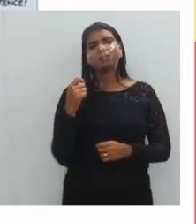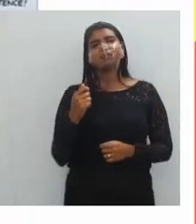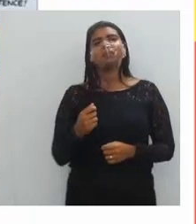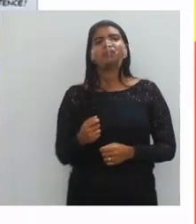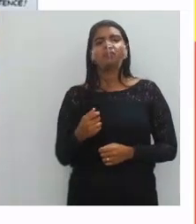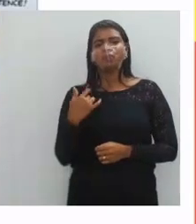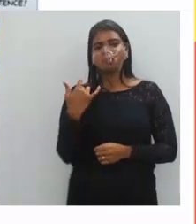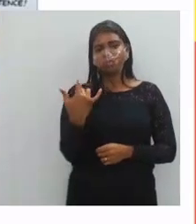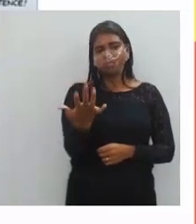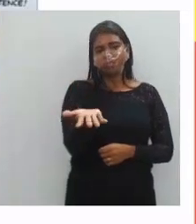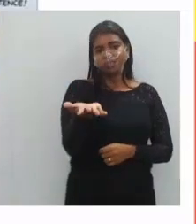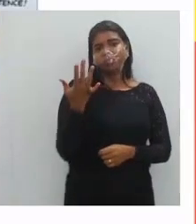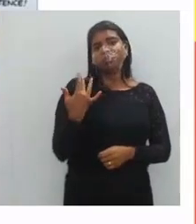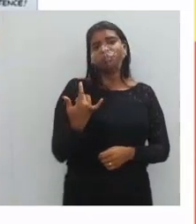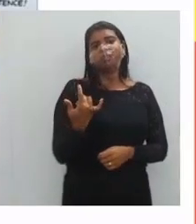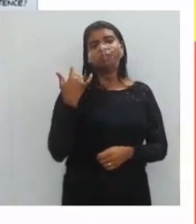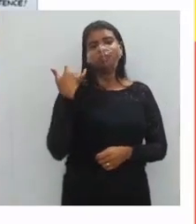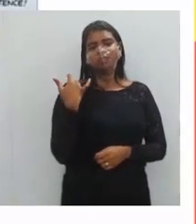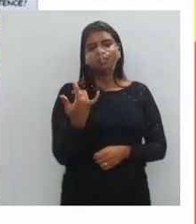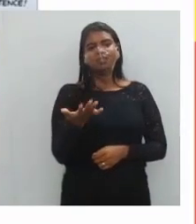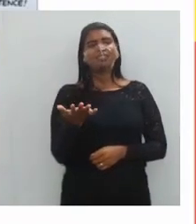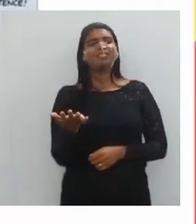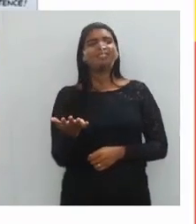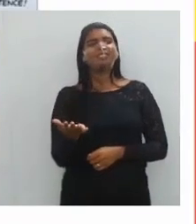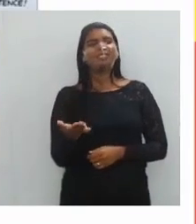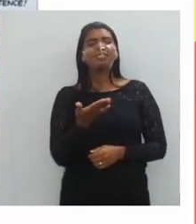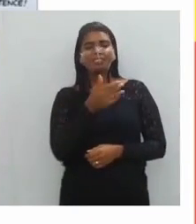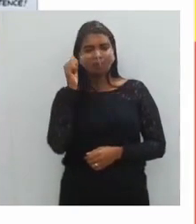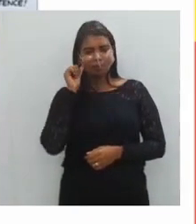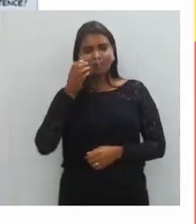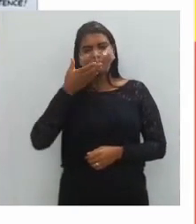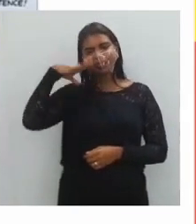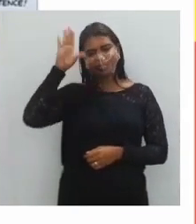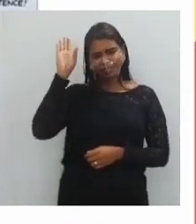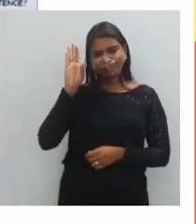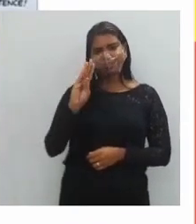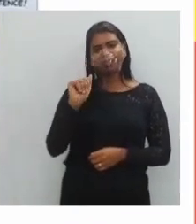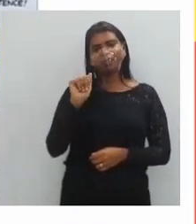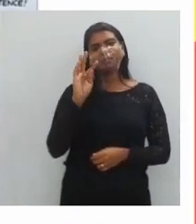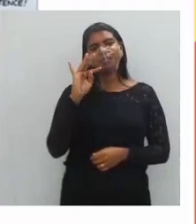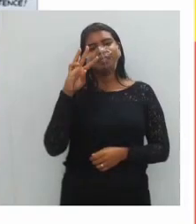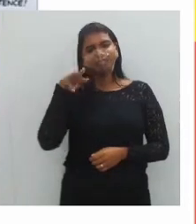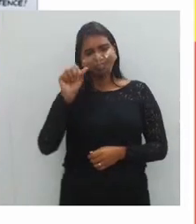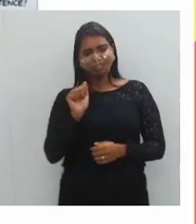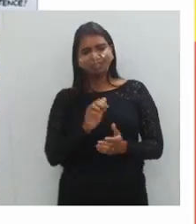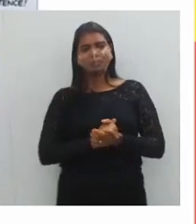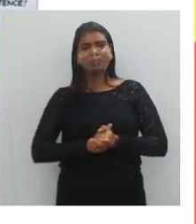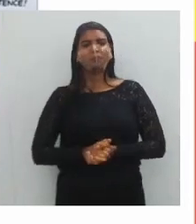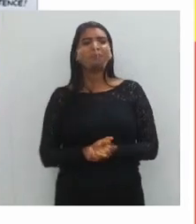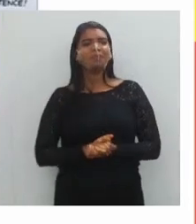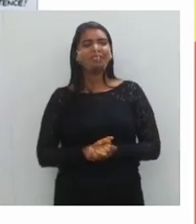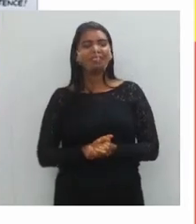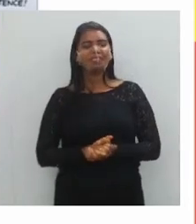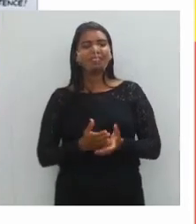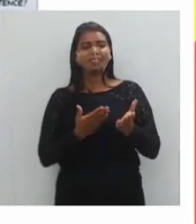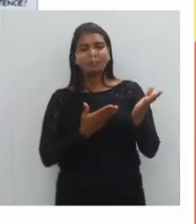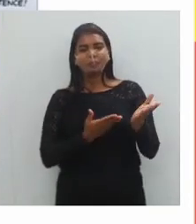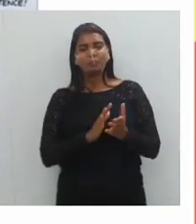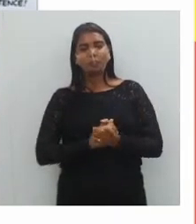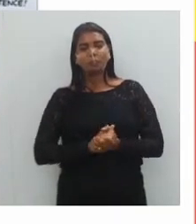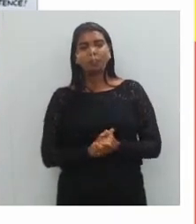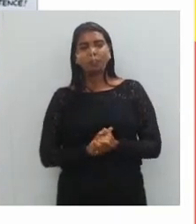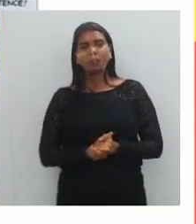né? Que, diga-se de passagem, é o meu preferido, tá certo? Nem precisava falar isso, né? Então é o seguinte,